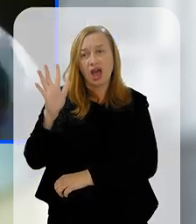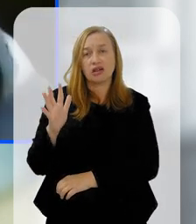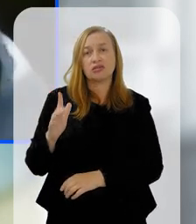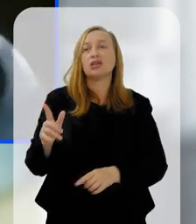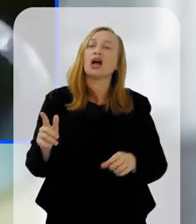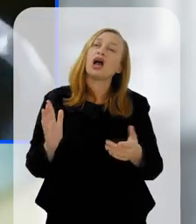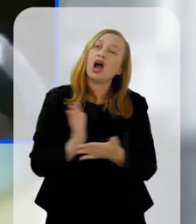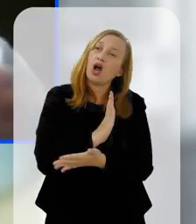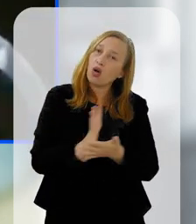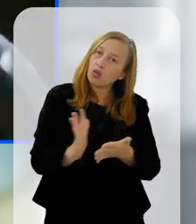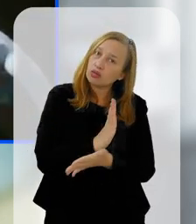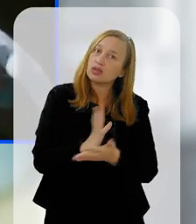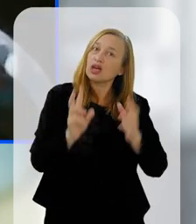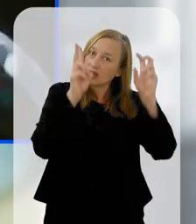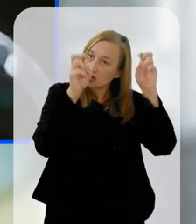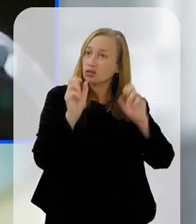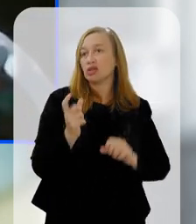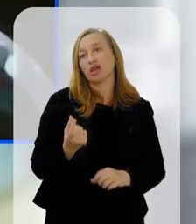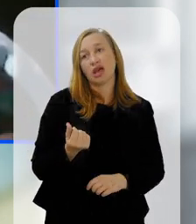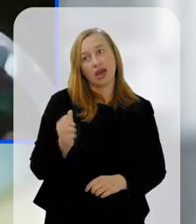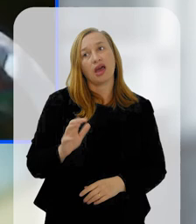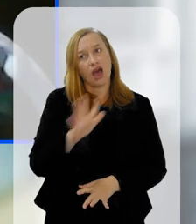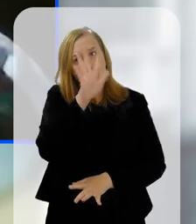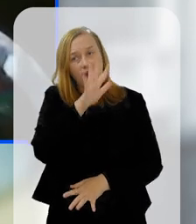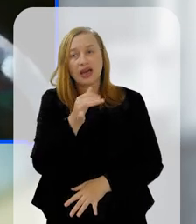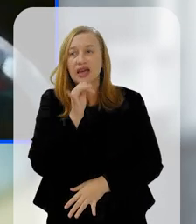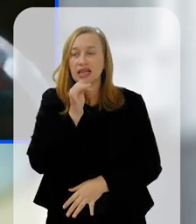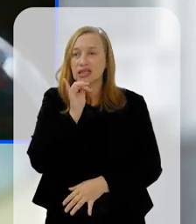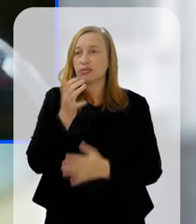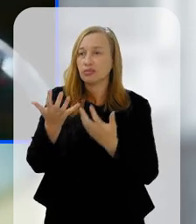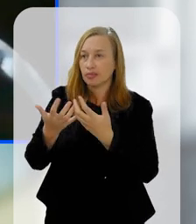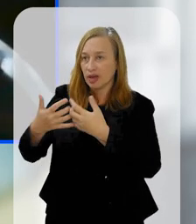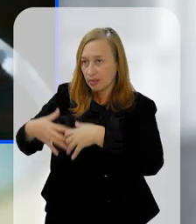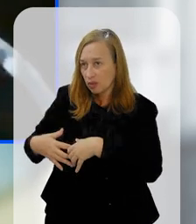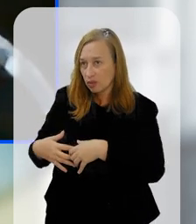caro. Algumas questões são caras, por exemplo,